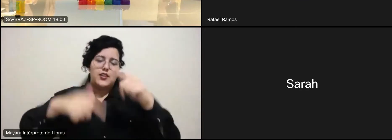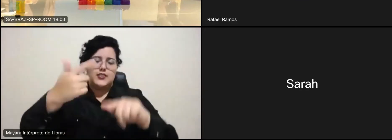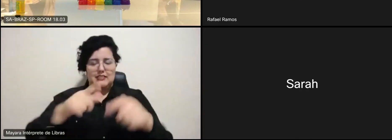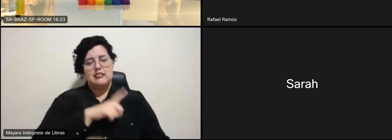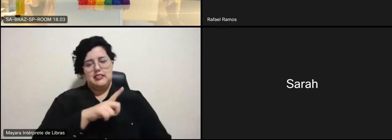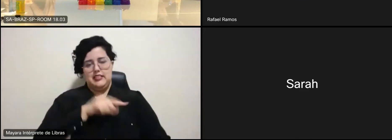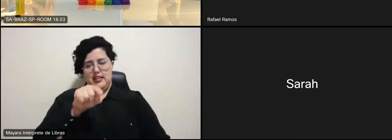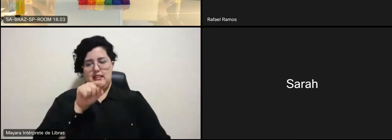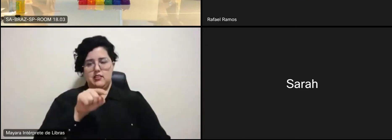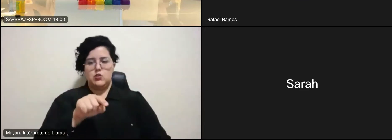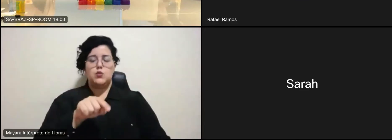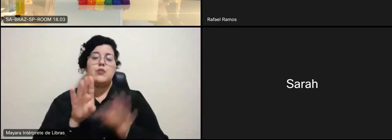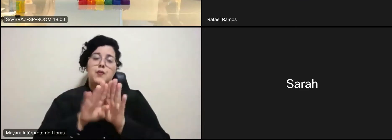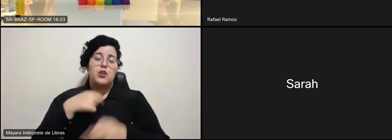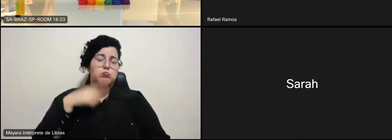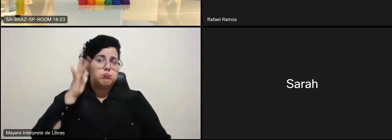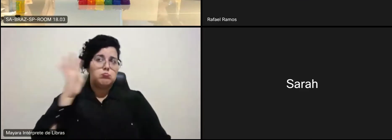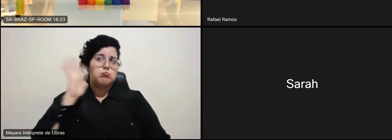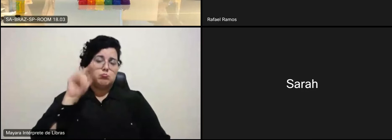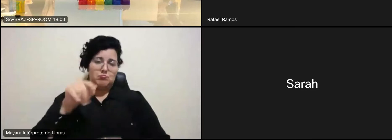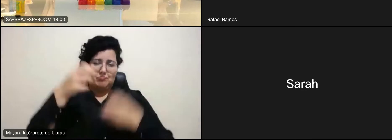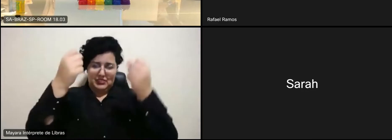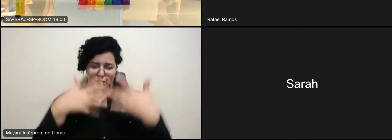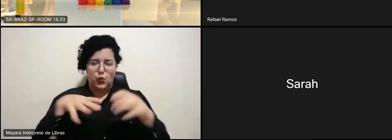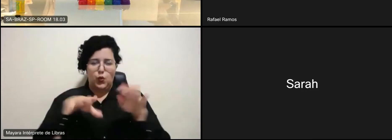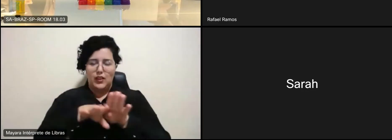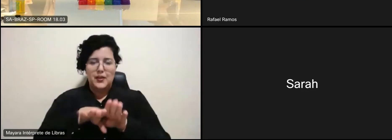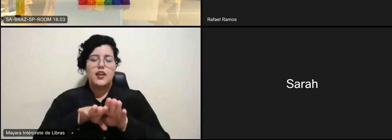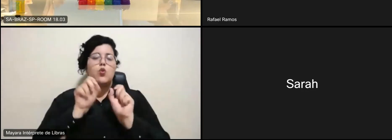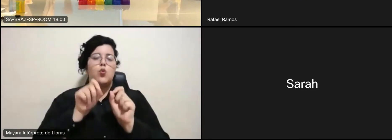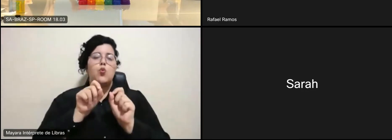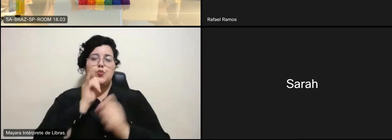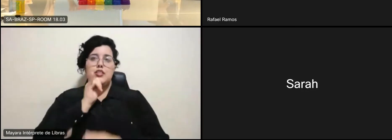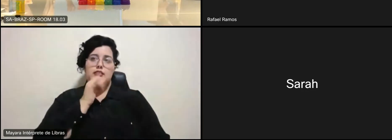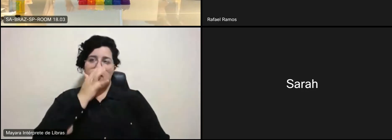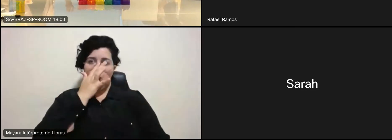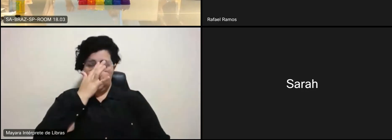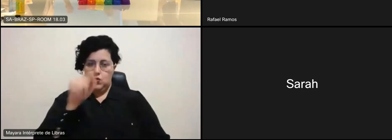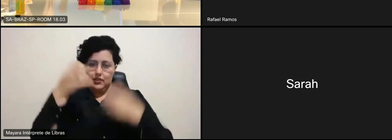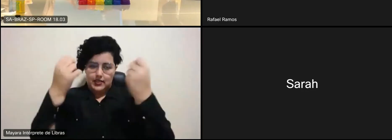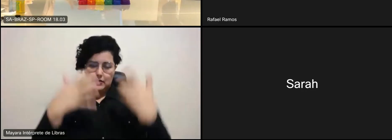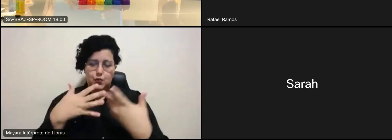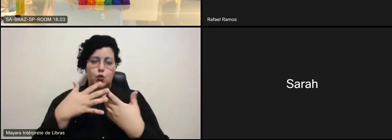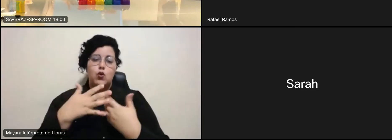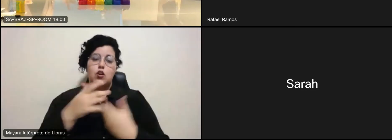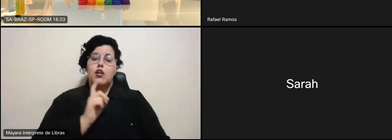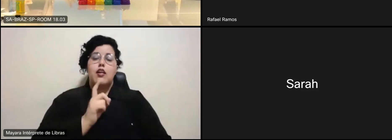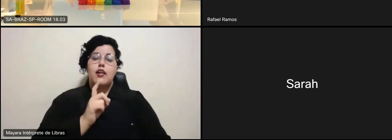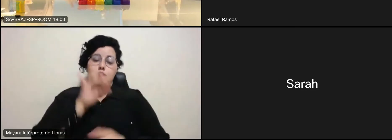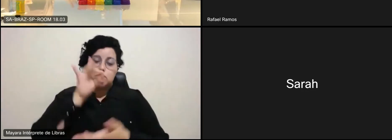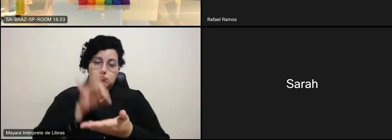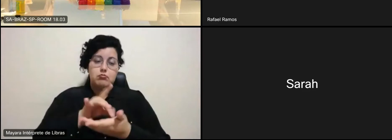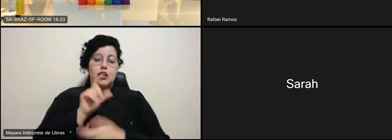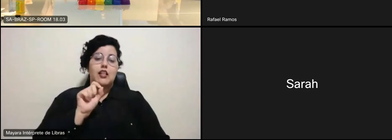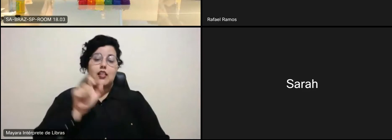a grande questão, eu acho que você trouxe isso e a Bá também trouxe, de situações que acontecem e não necessariamente você tem